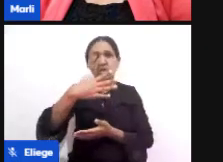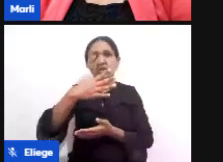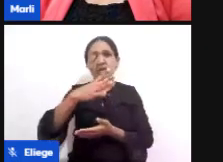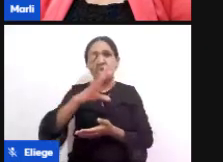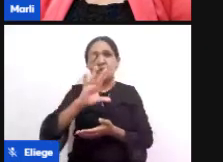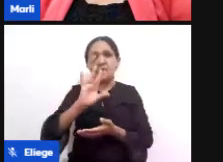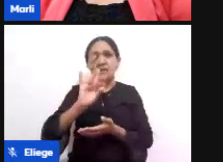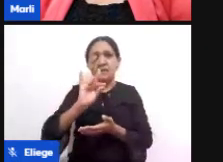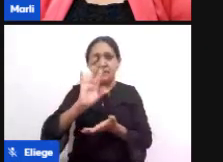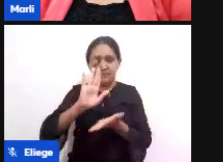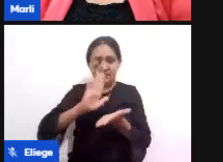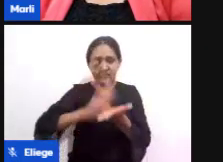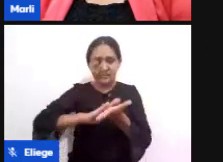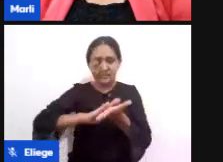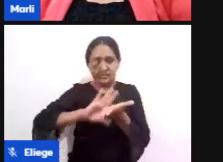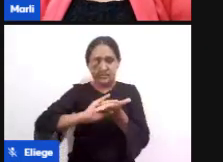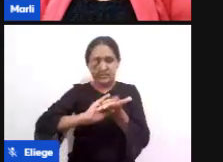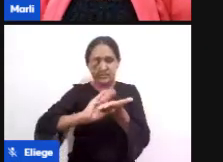ou plastificado.